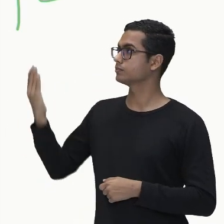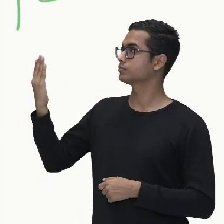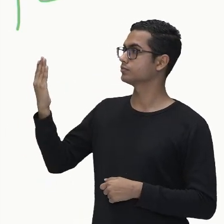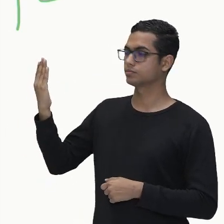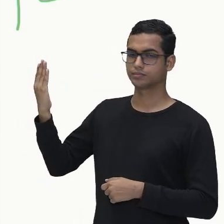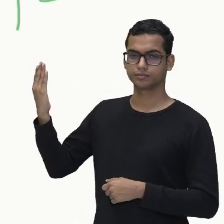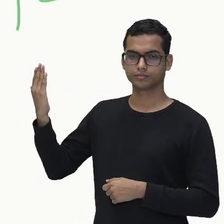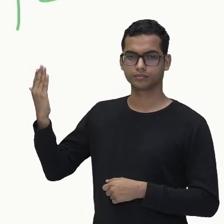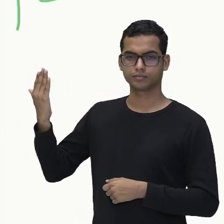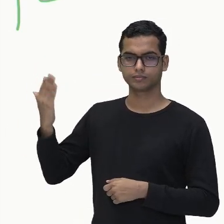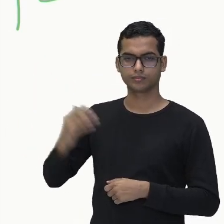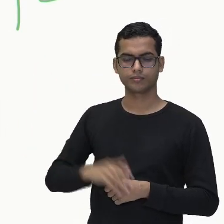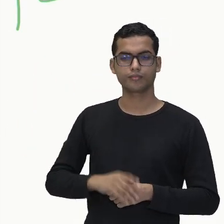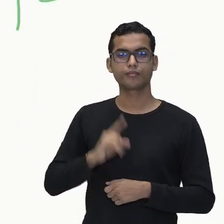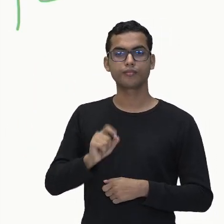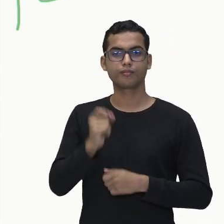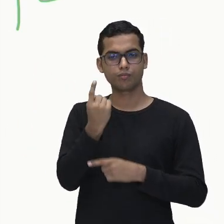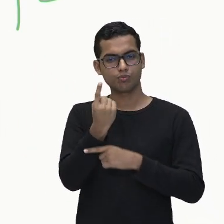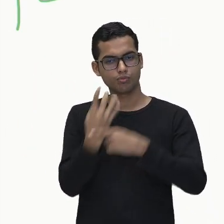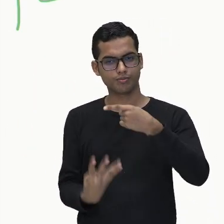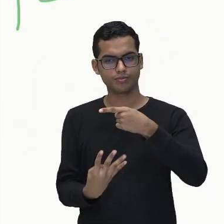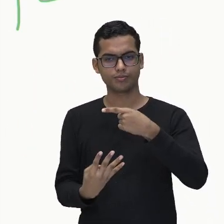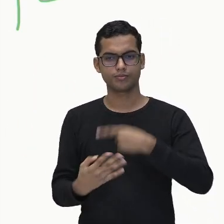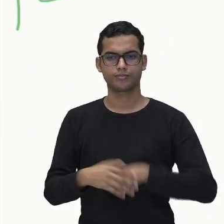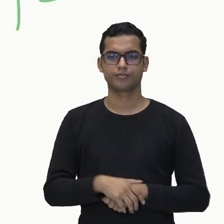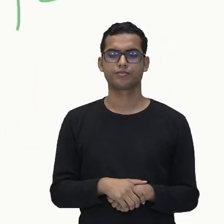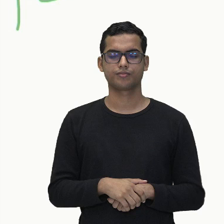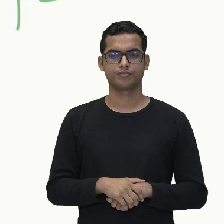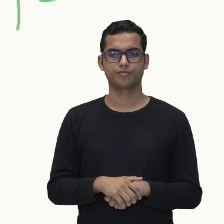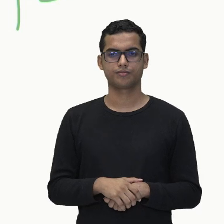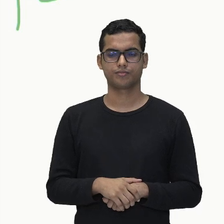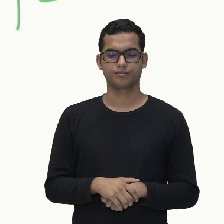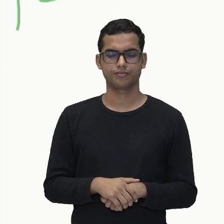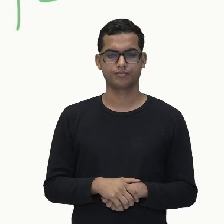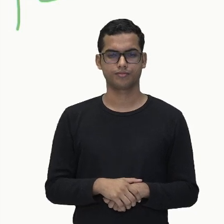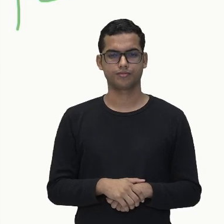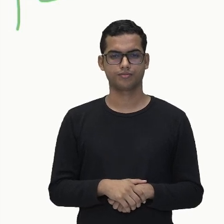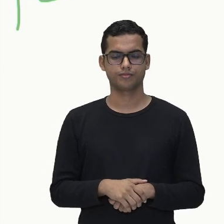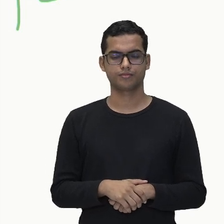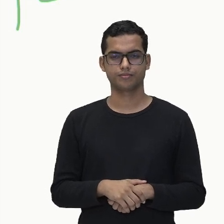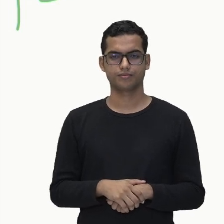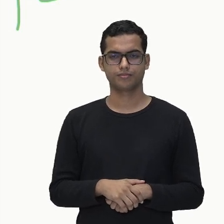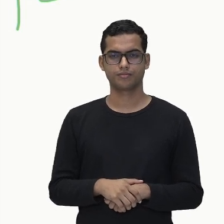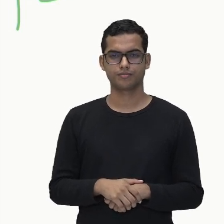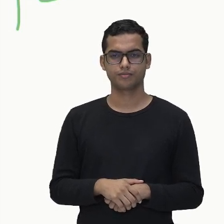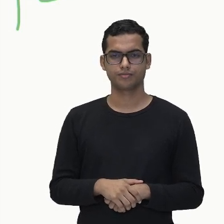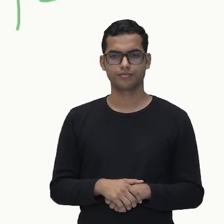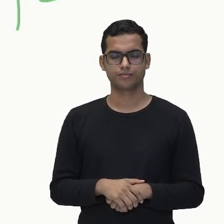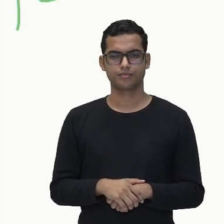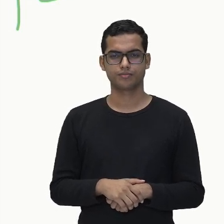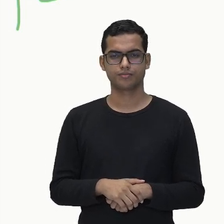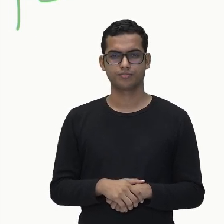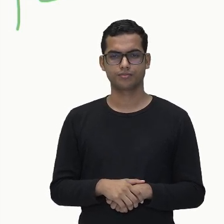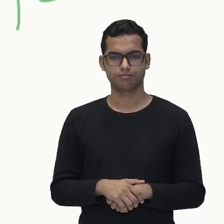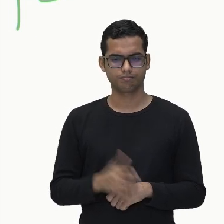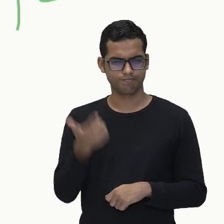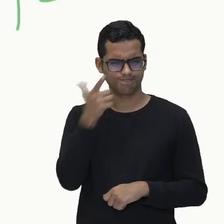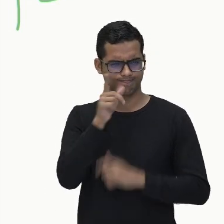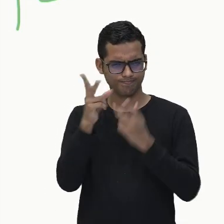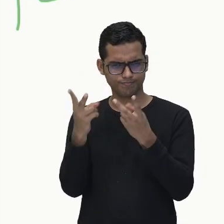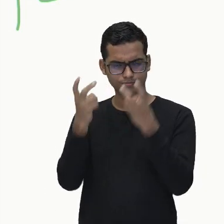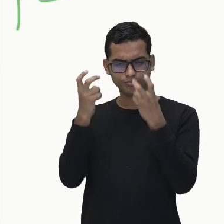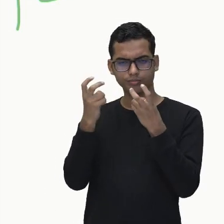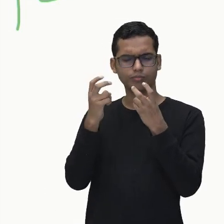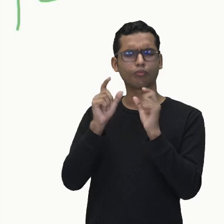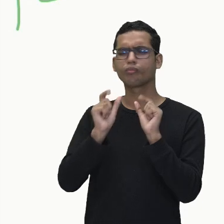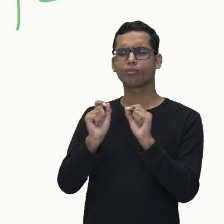mim eu vou tomar o quê 1/4 dessa pizza 1/4 dessa laranja vocês percebem o que que é